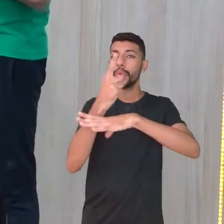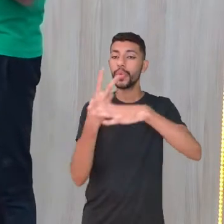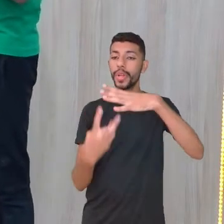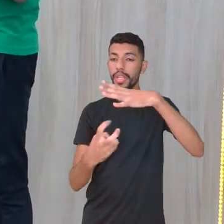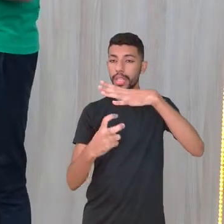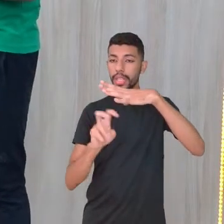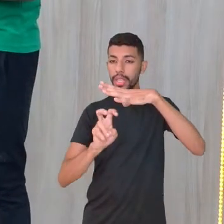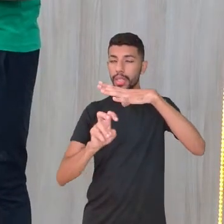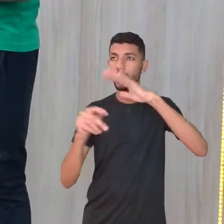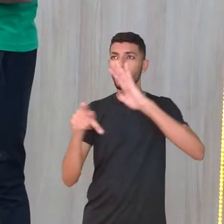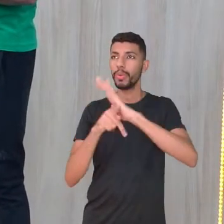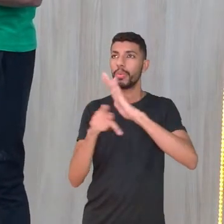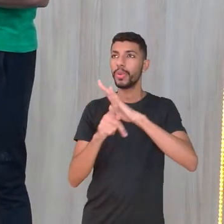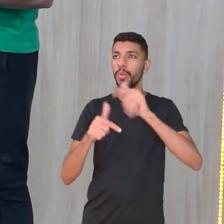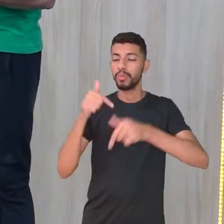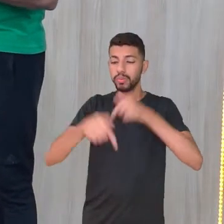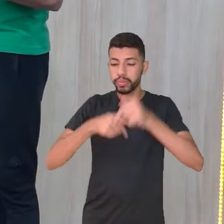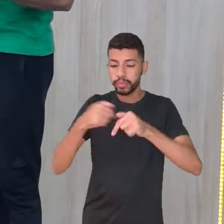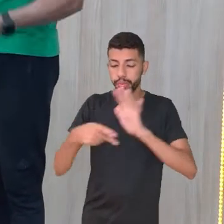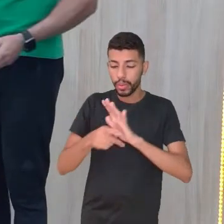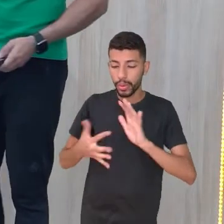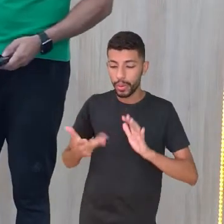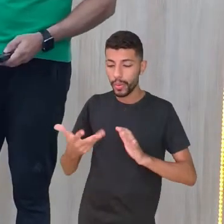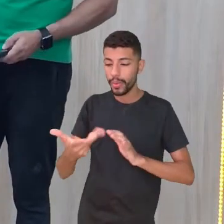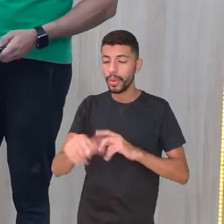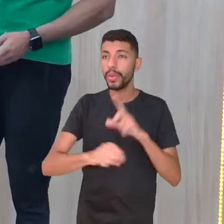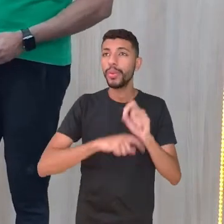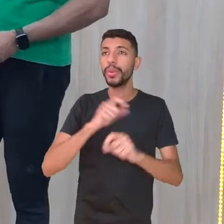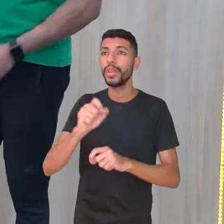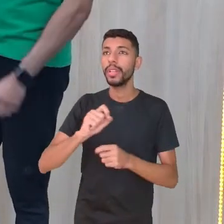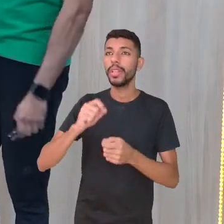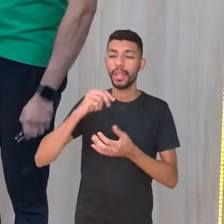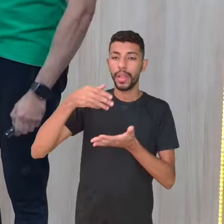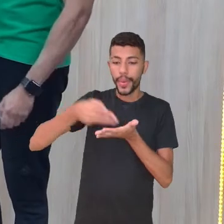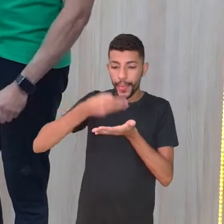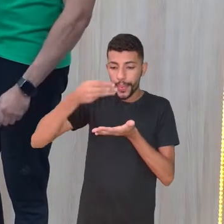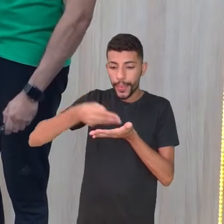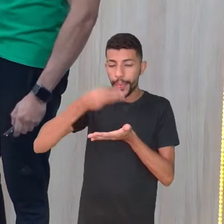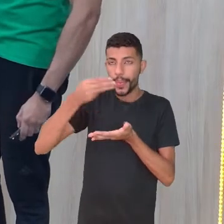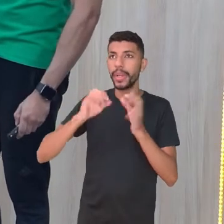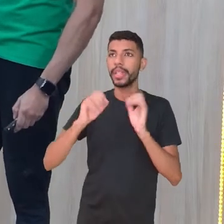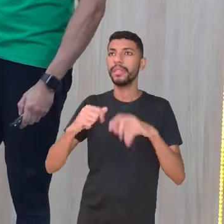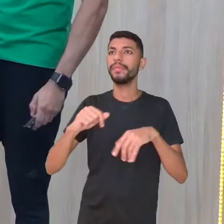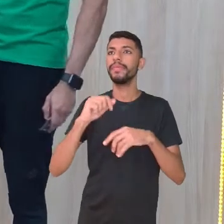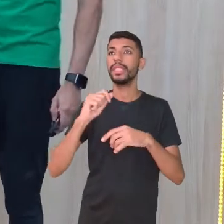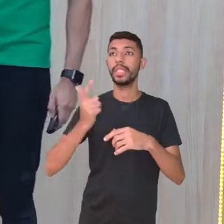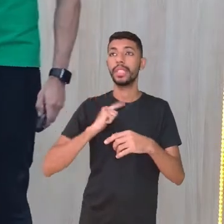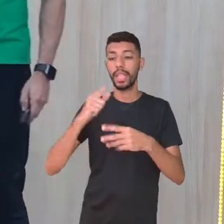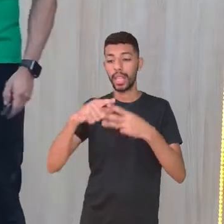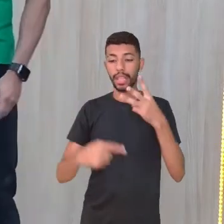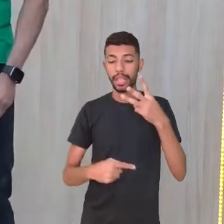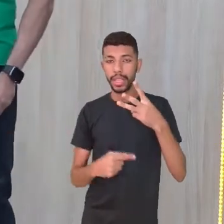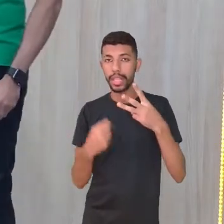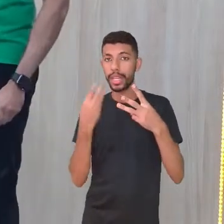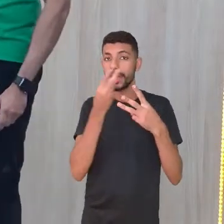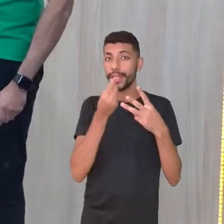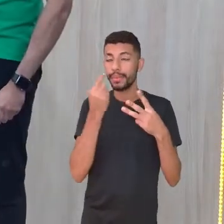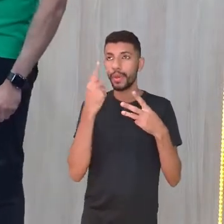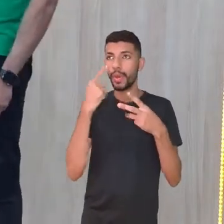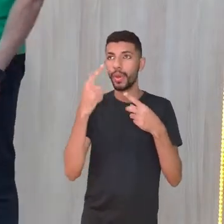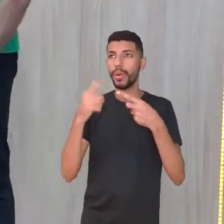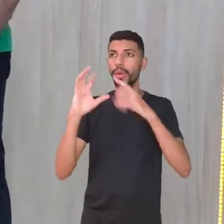sua atividade para a produção de iogurtes, sendo esses em 3 sabores. Quais são os